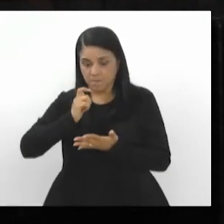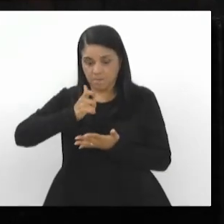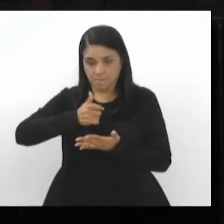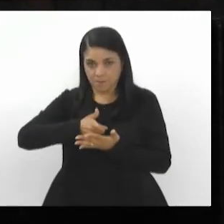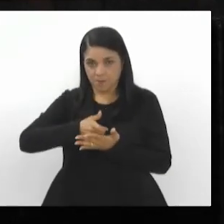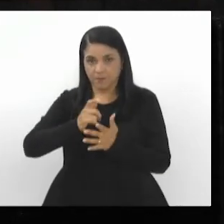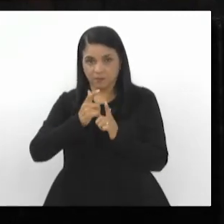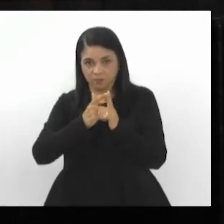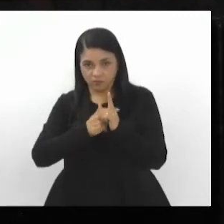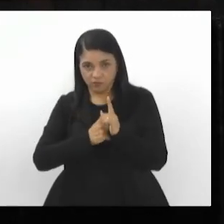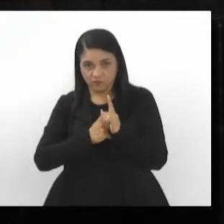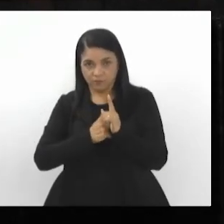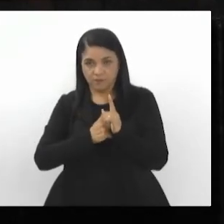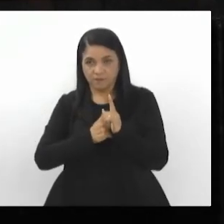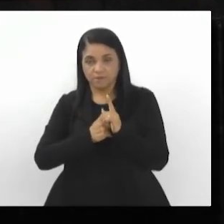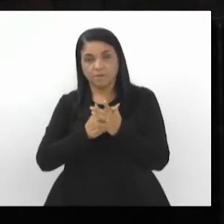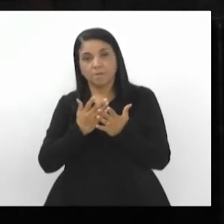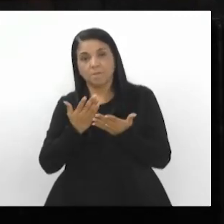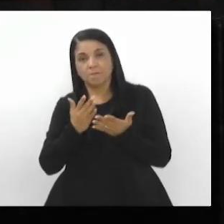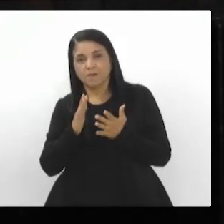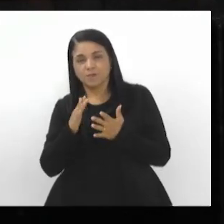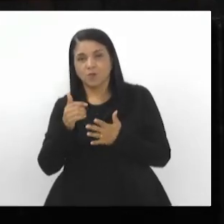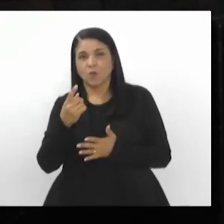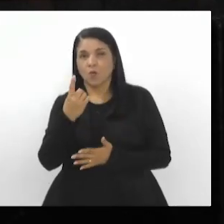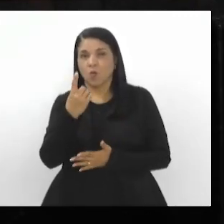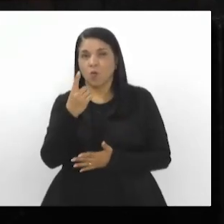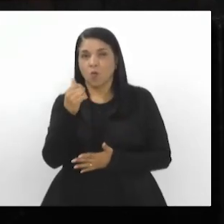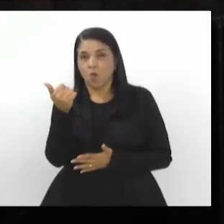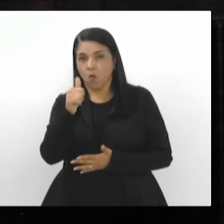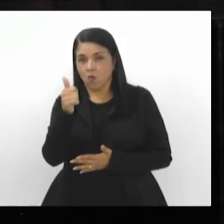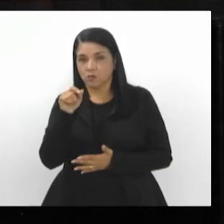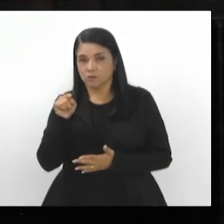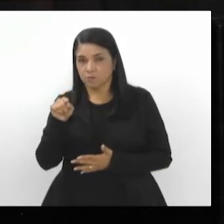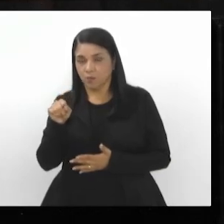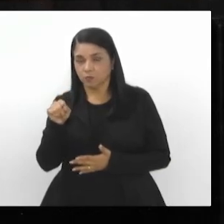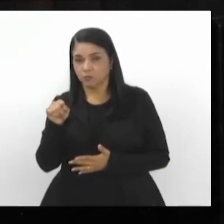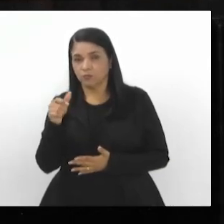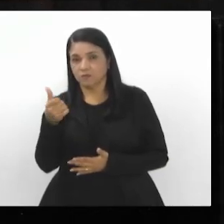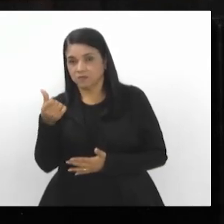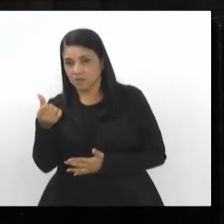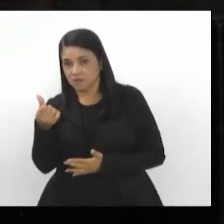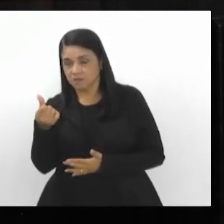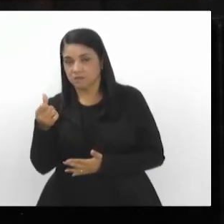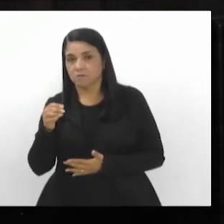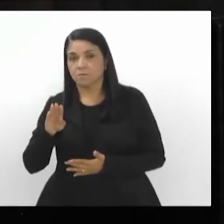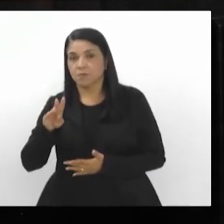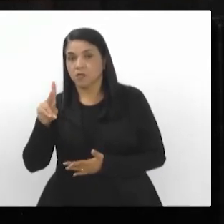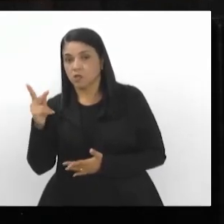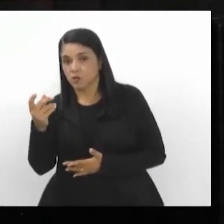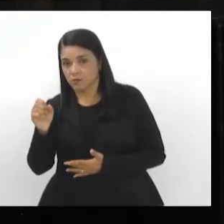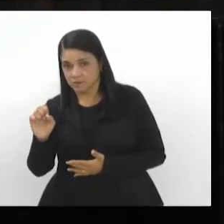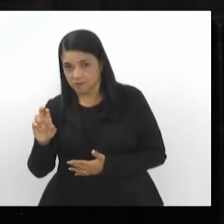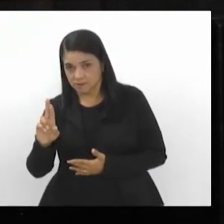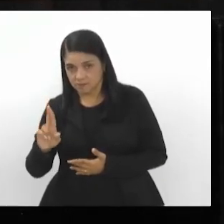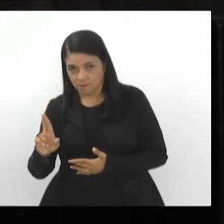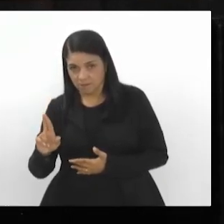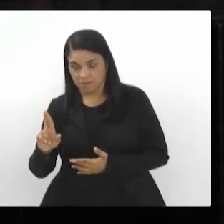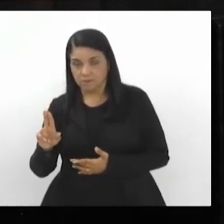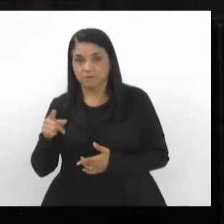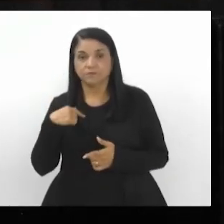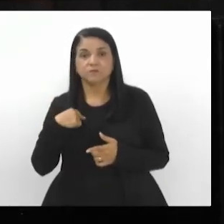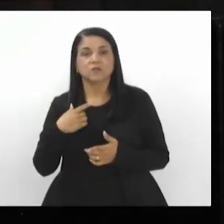dívida aproximadamente 11,6 bilhões. E como prevíamos,